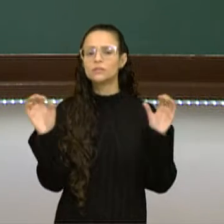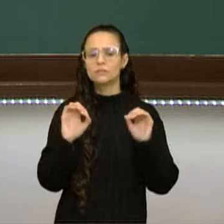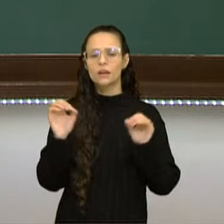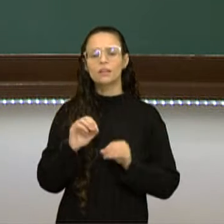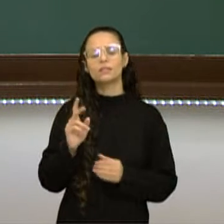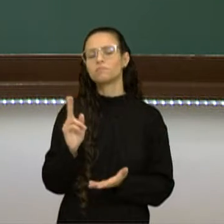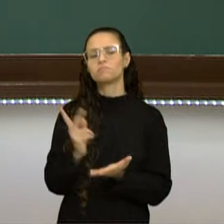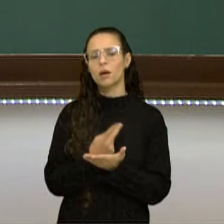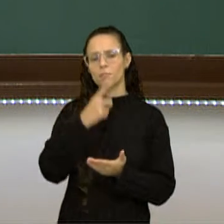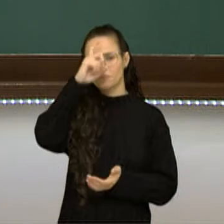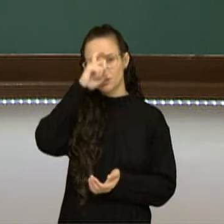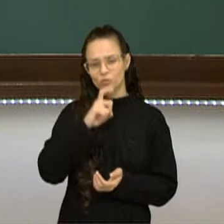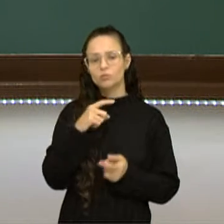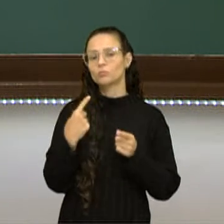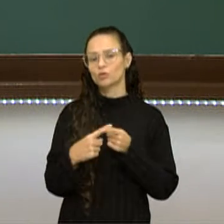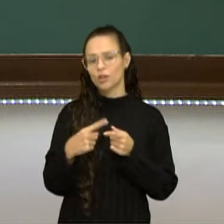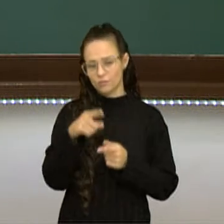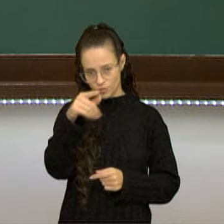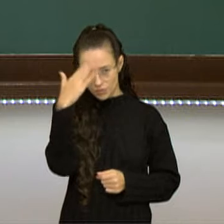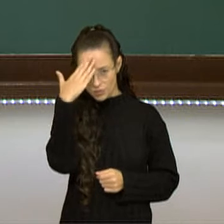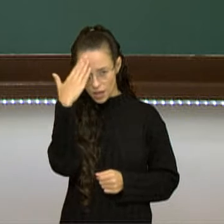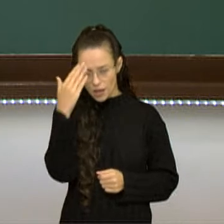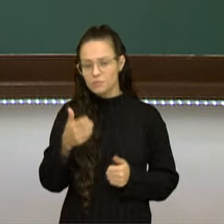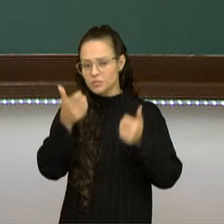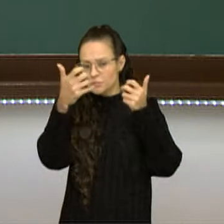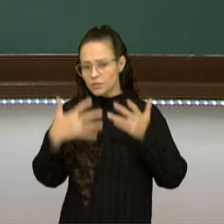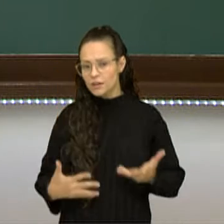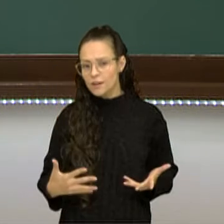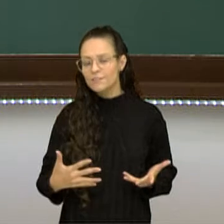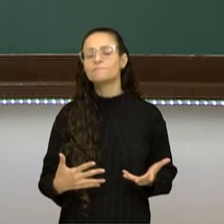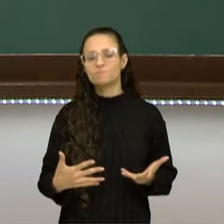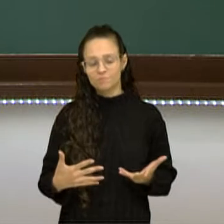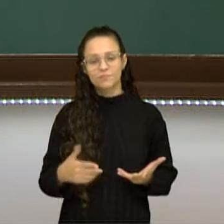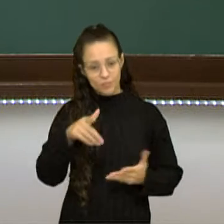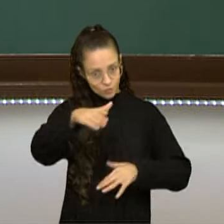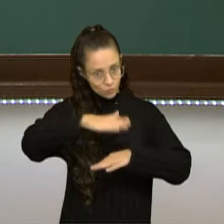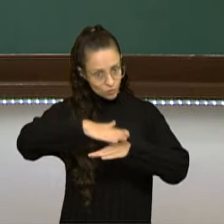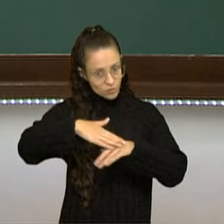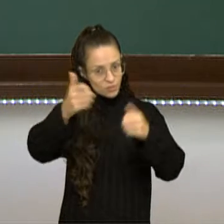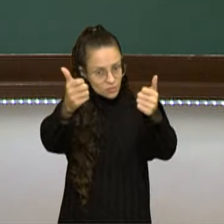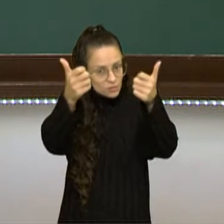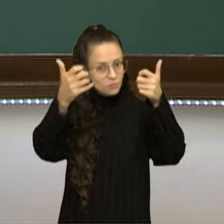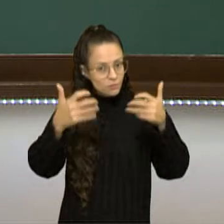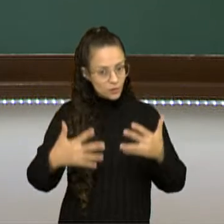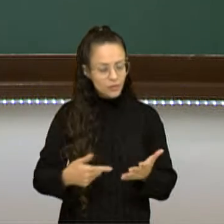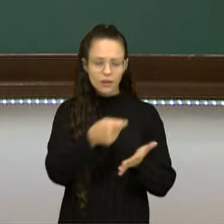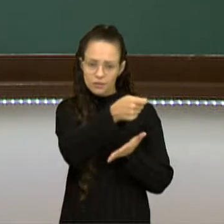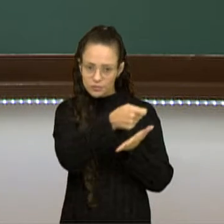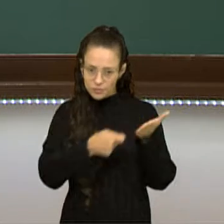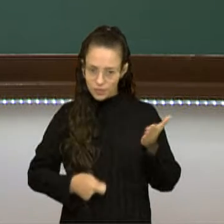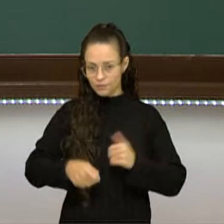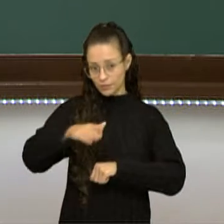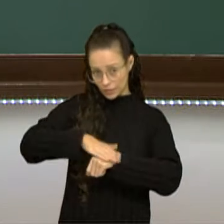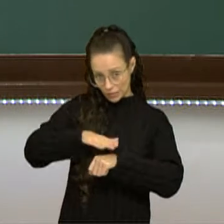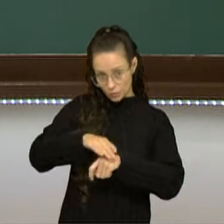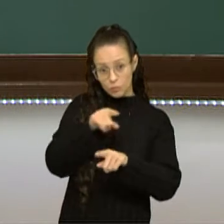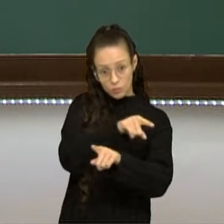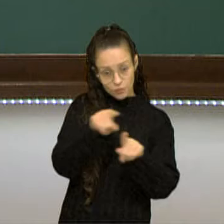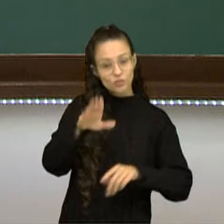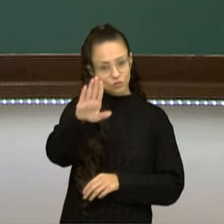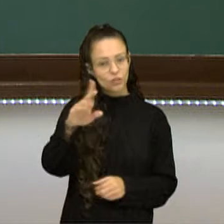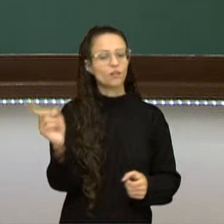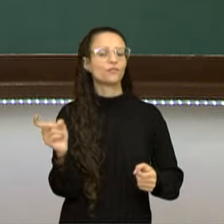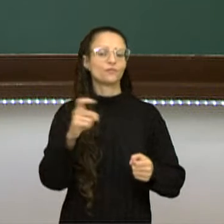vai menstruar? Então, você sabe quais são as explicações? Então, explica aí com as suas palavras, vou dar um tempinho e